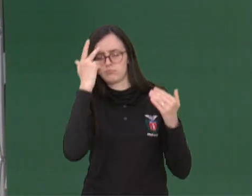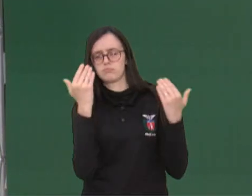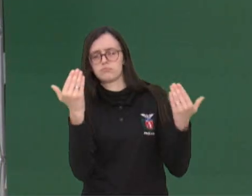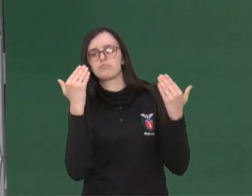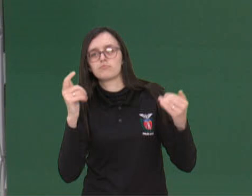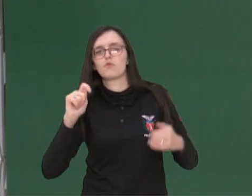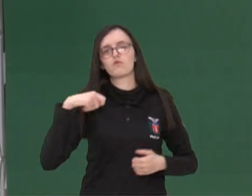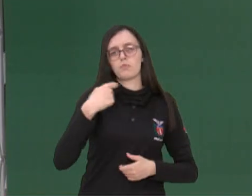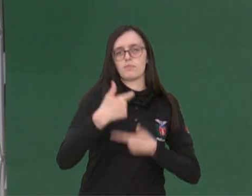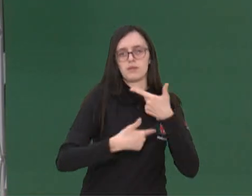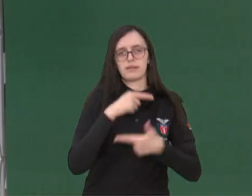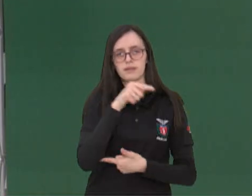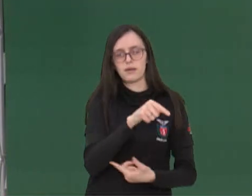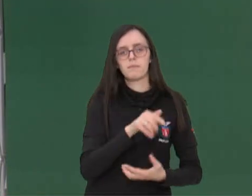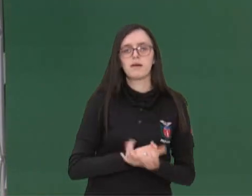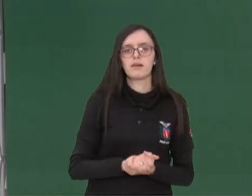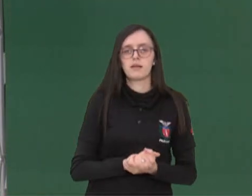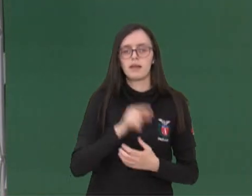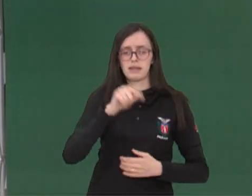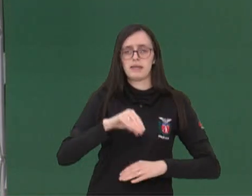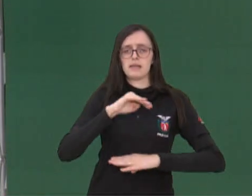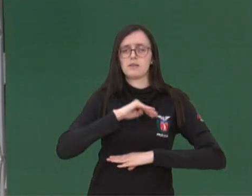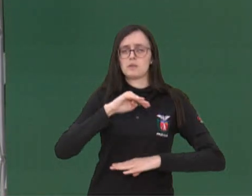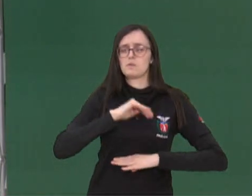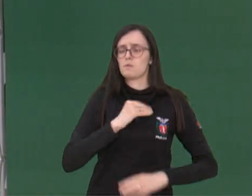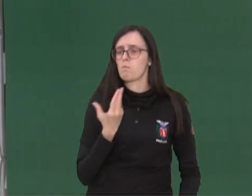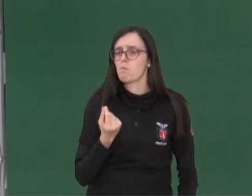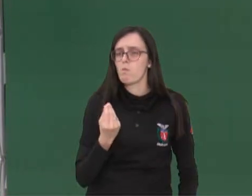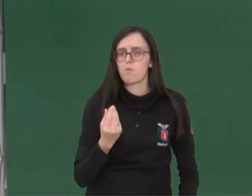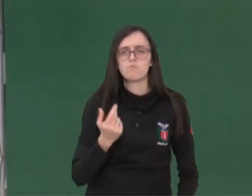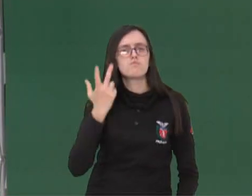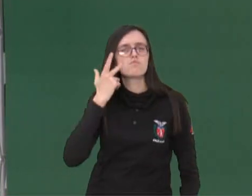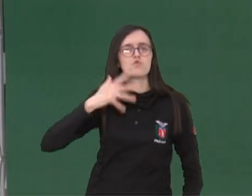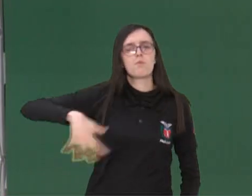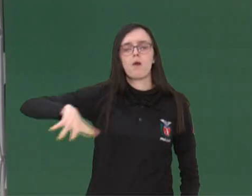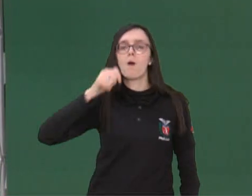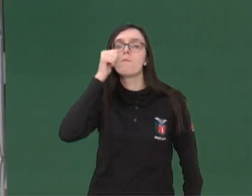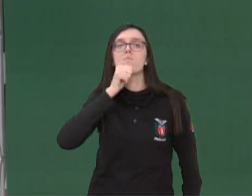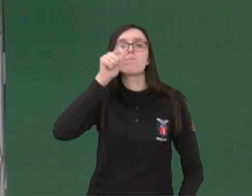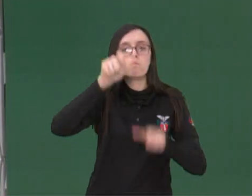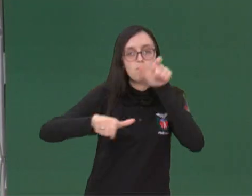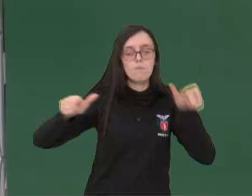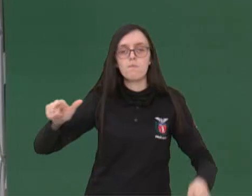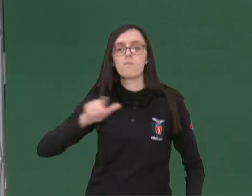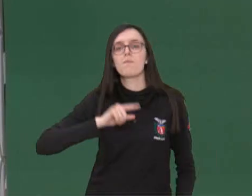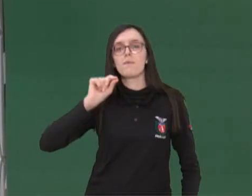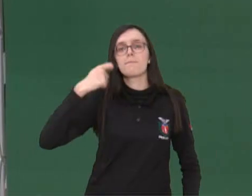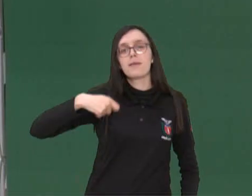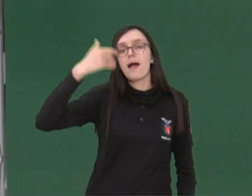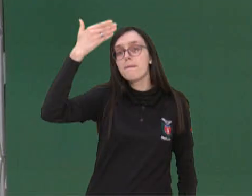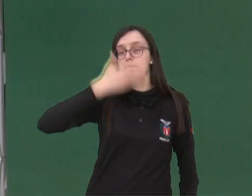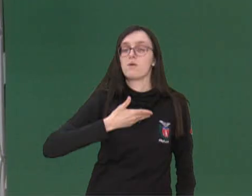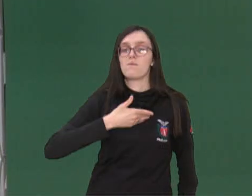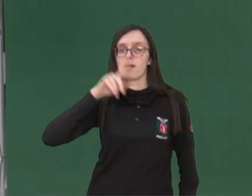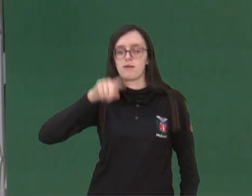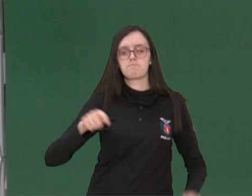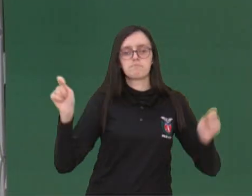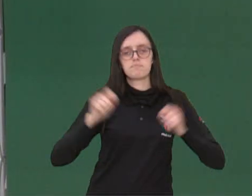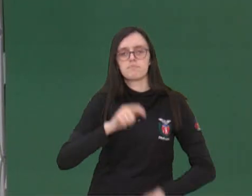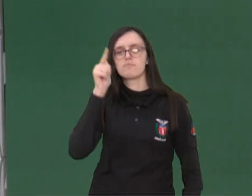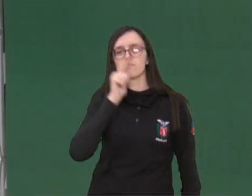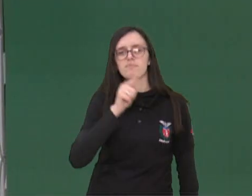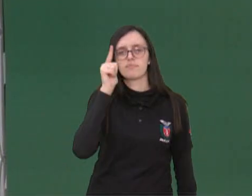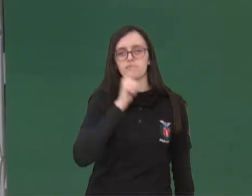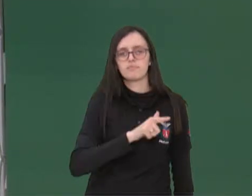seu potencial. Então, é uma situação ainda muito comum as mulheres terem que provar que são capazes,